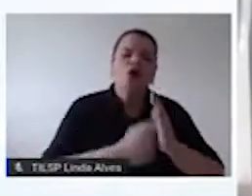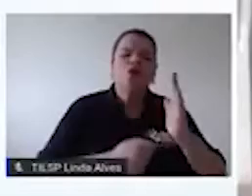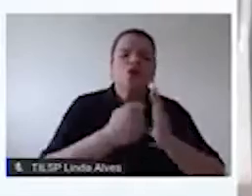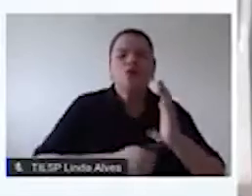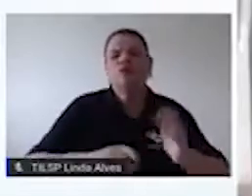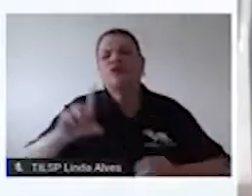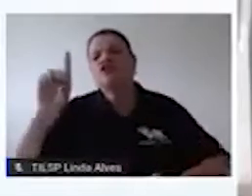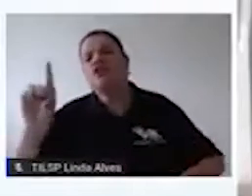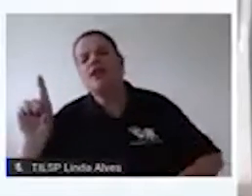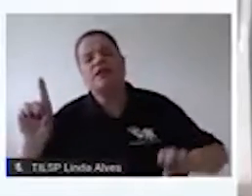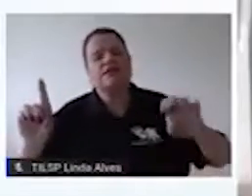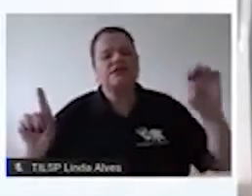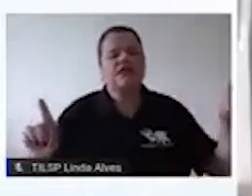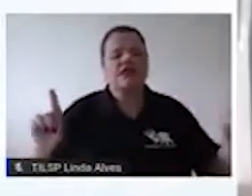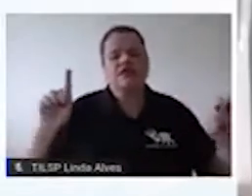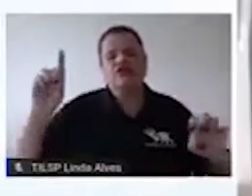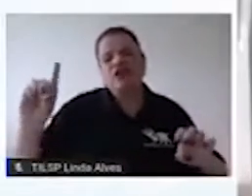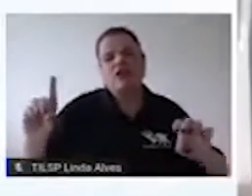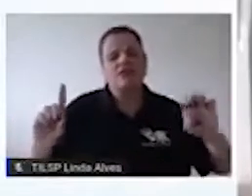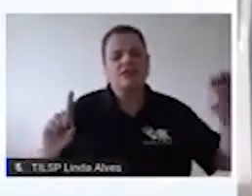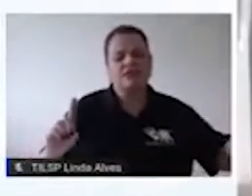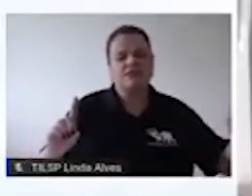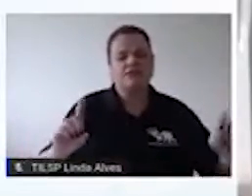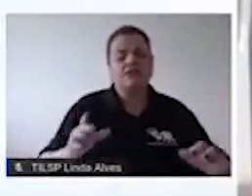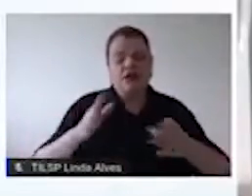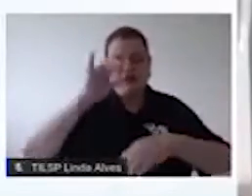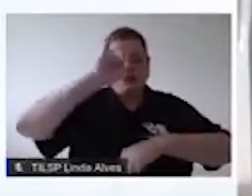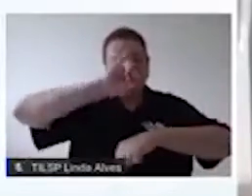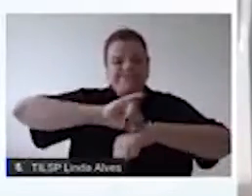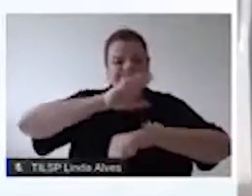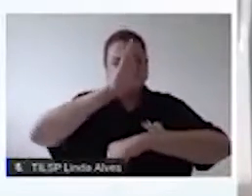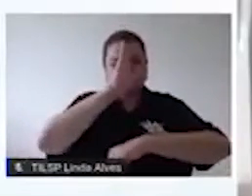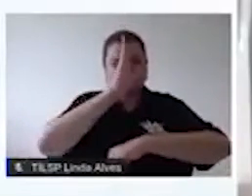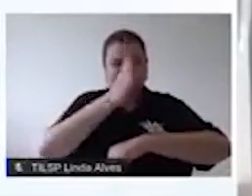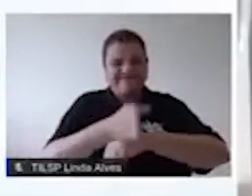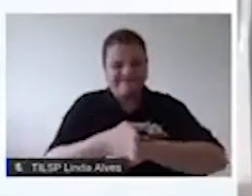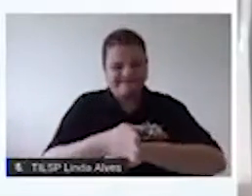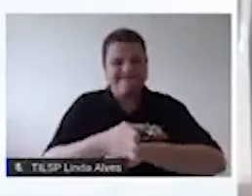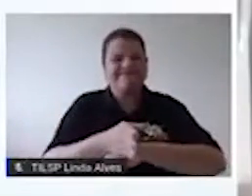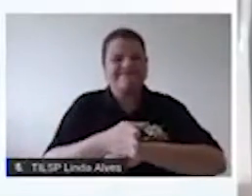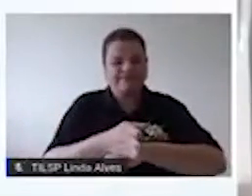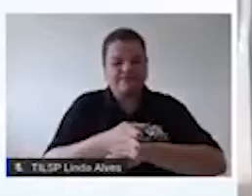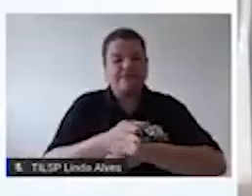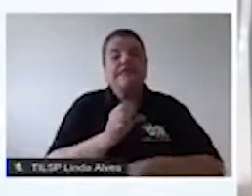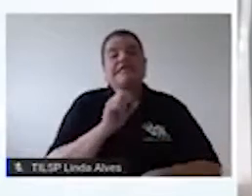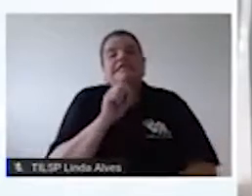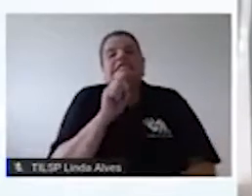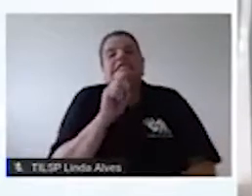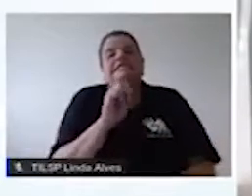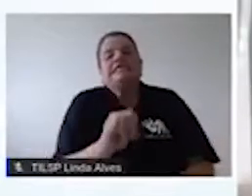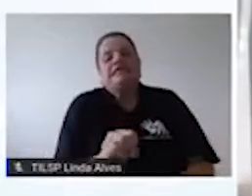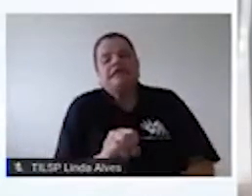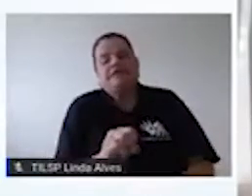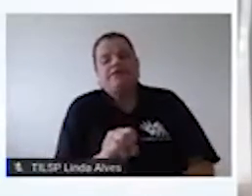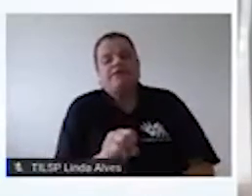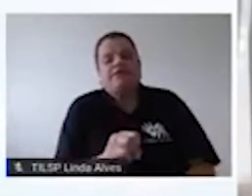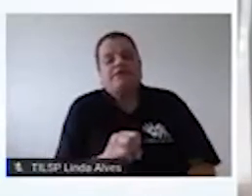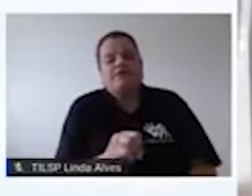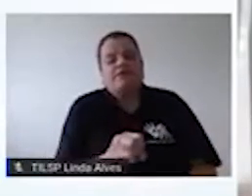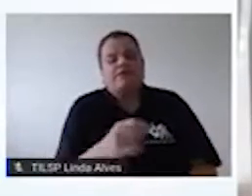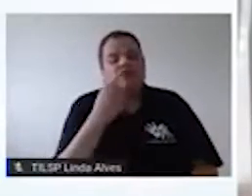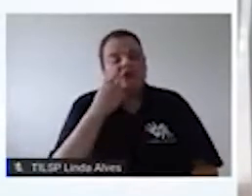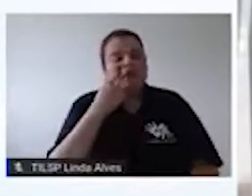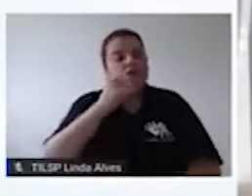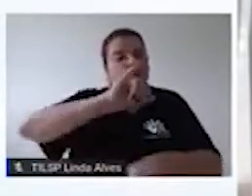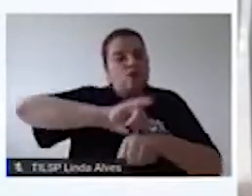lá a esquerda, né, a esquerda mais radical, é o centro. Então, se foram já os candidatos de centro